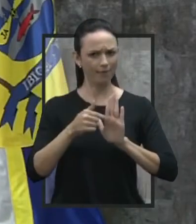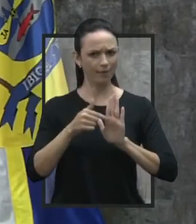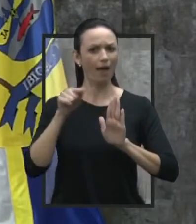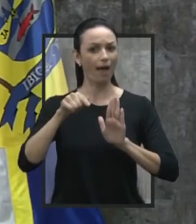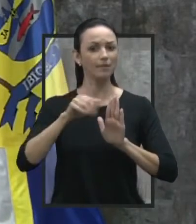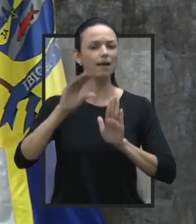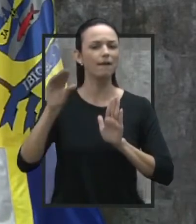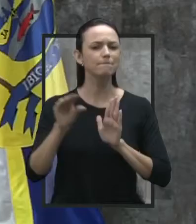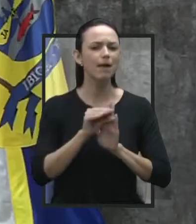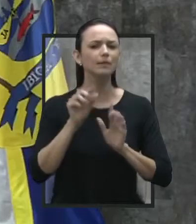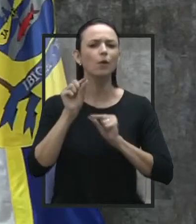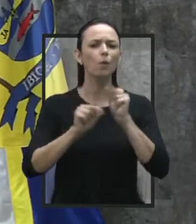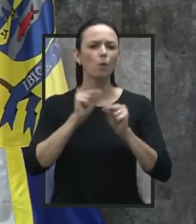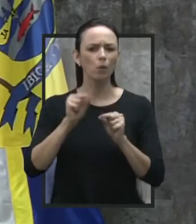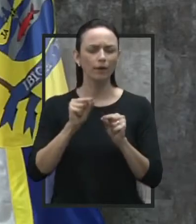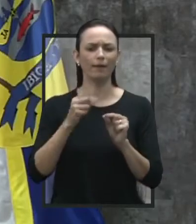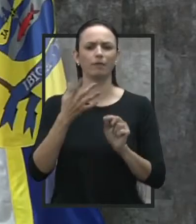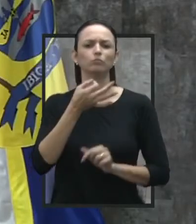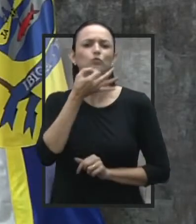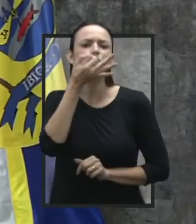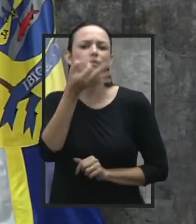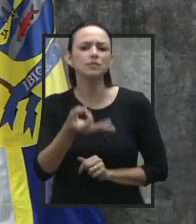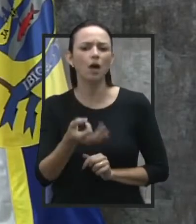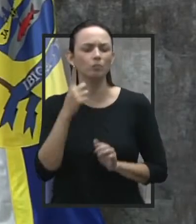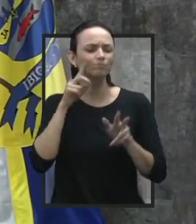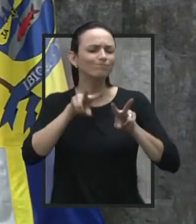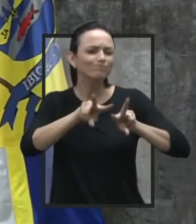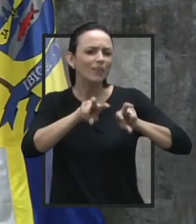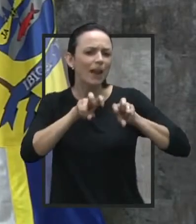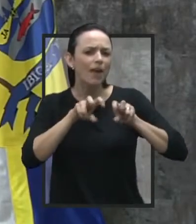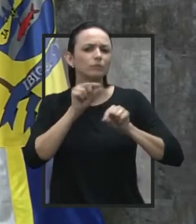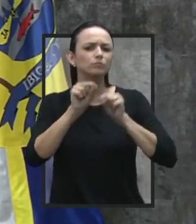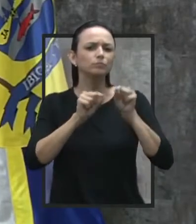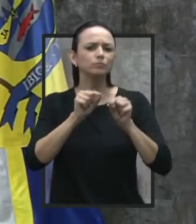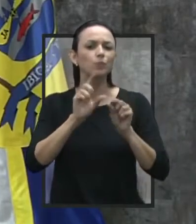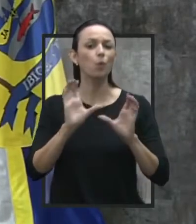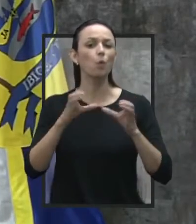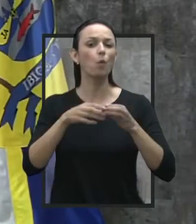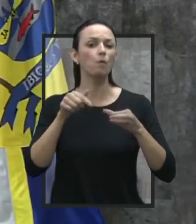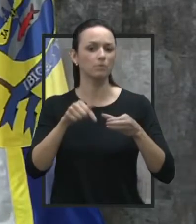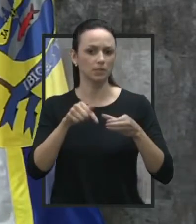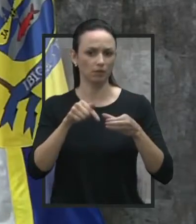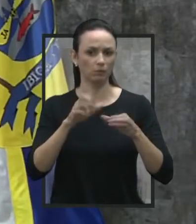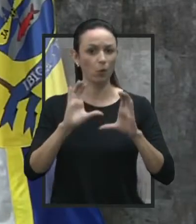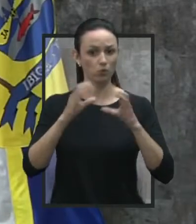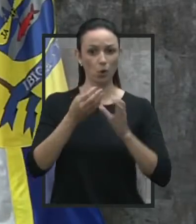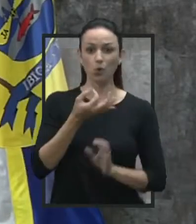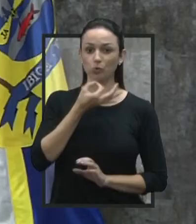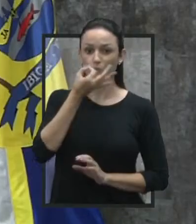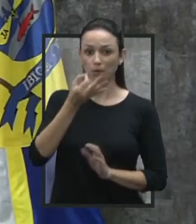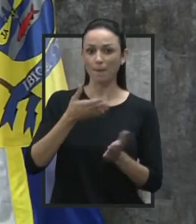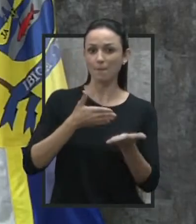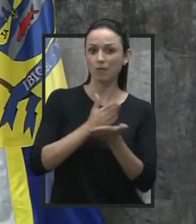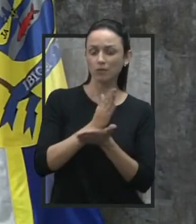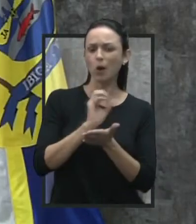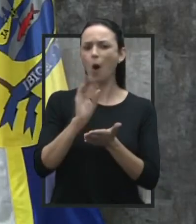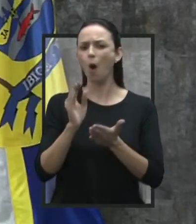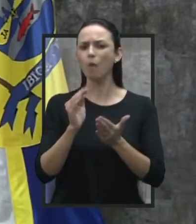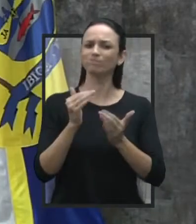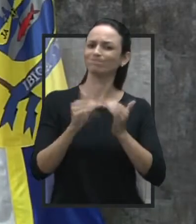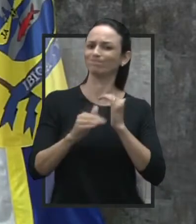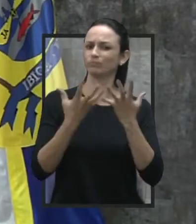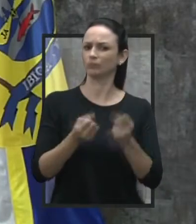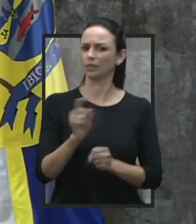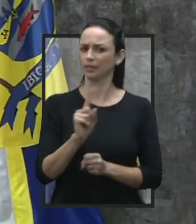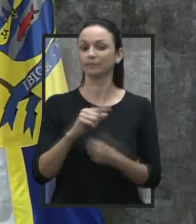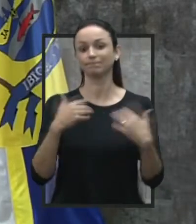Essas emendas, qual é a sugestão, qual é a análise delas em relação à comissão? A comissão sugere aprovação ou rejeição? Então,